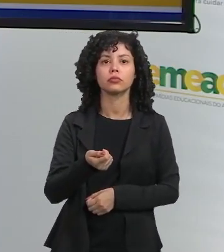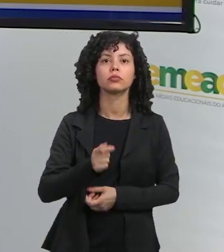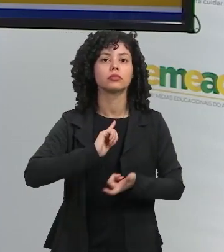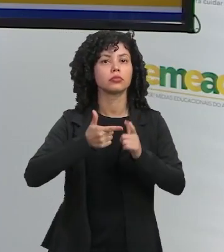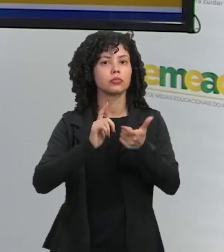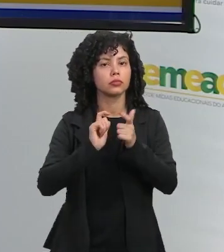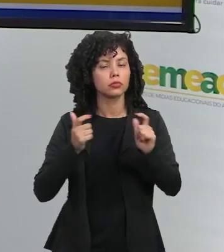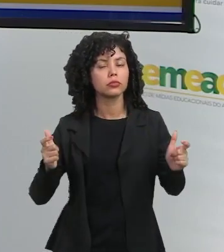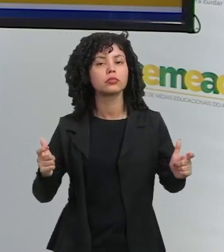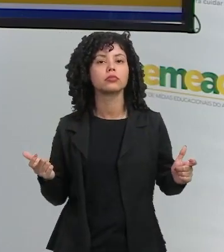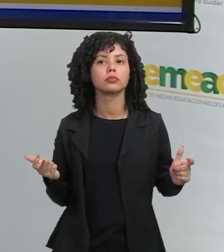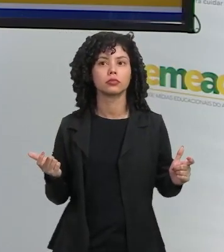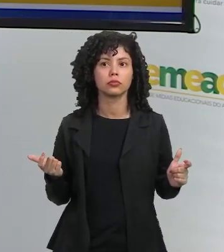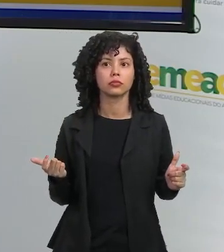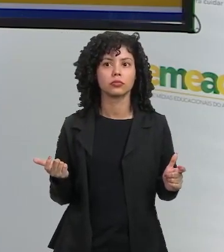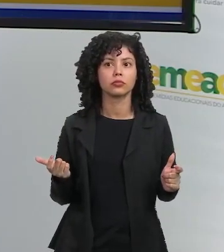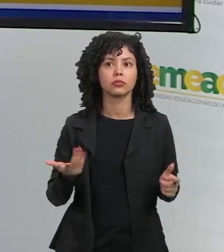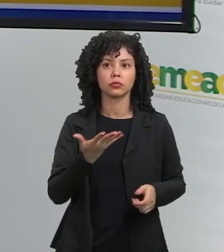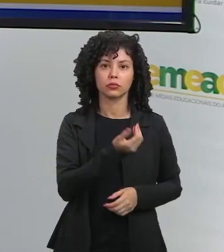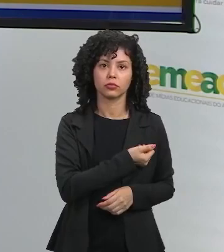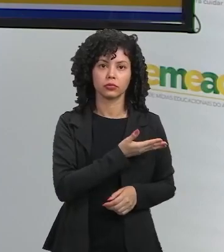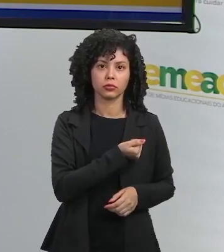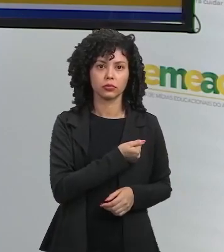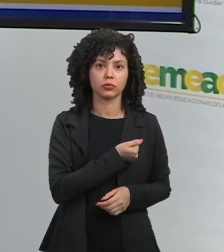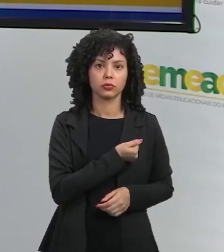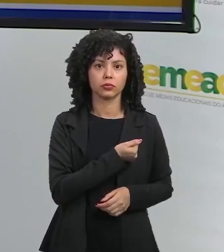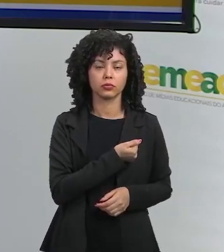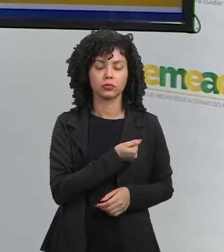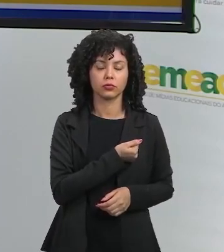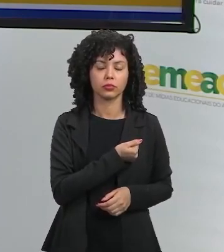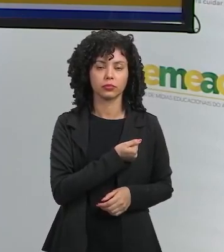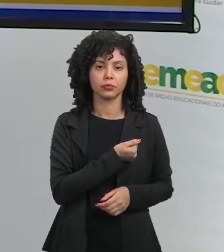letra maiúscula, os numerozinhos que estão